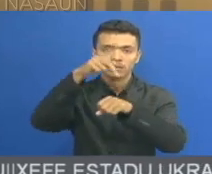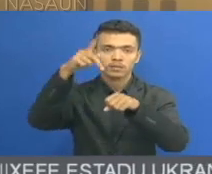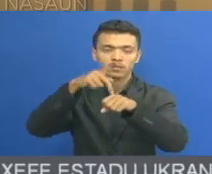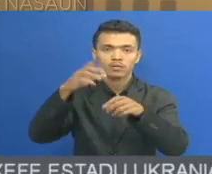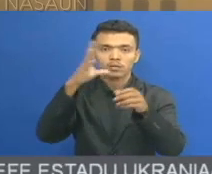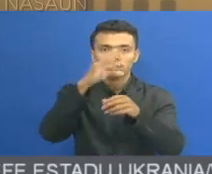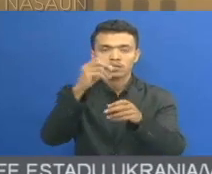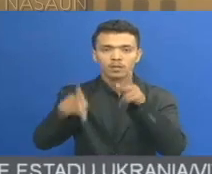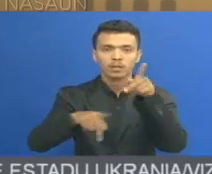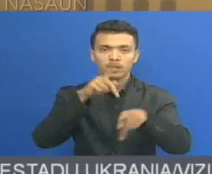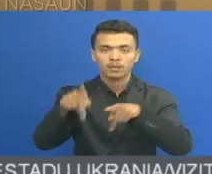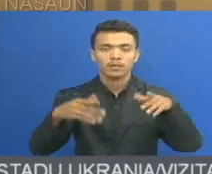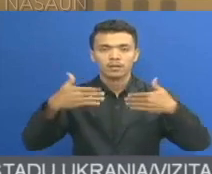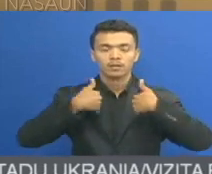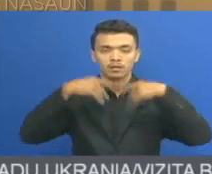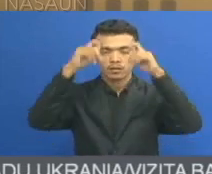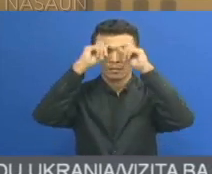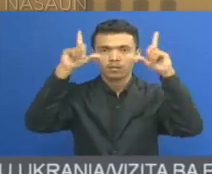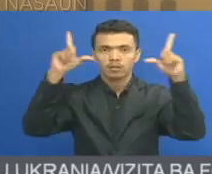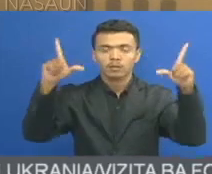cidadania dupla e Timor-Leste.